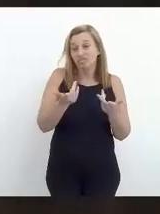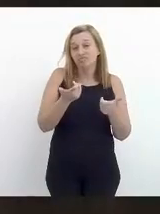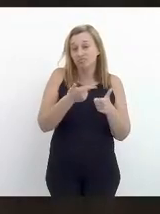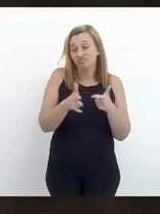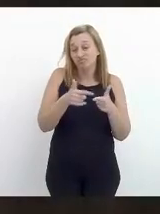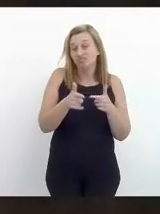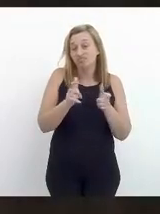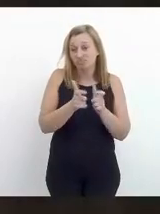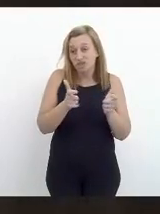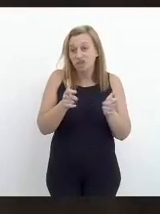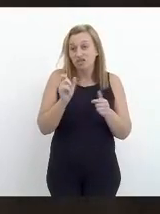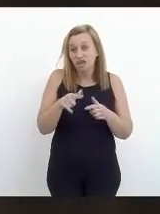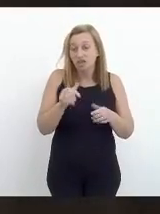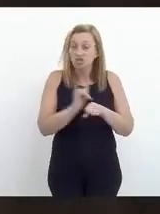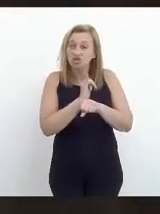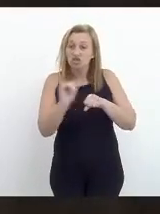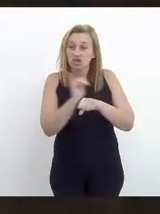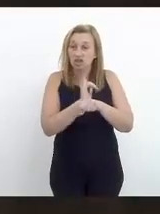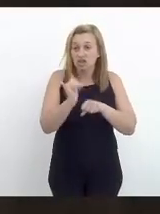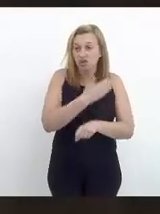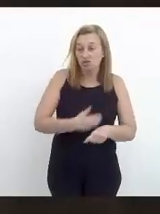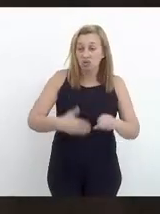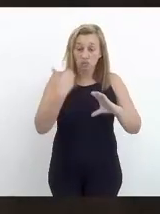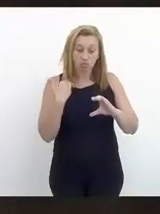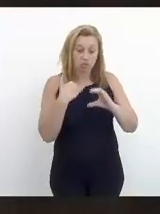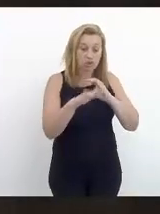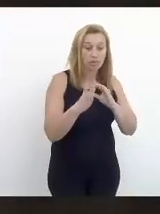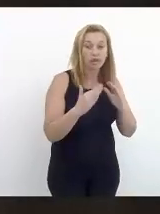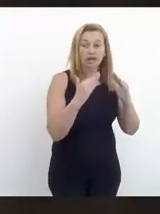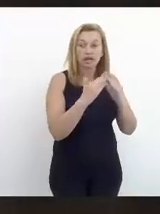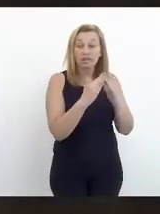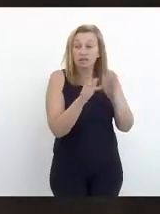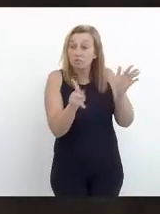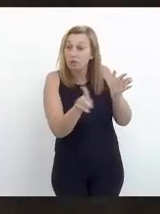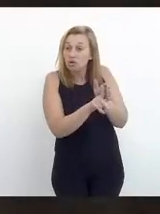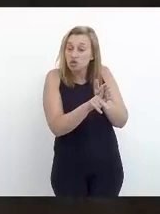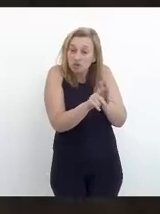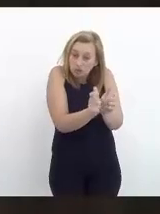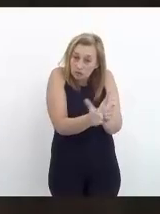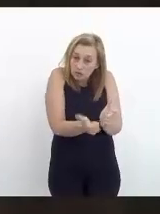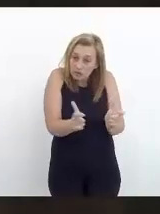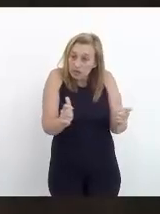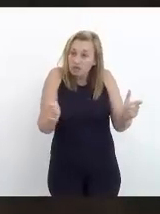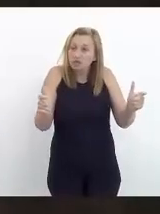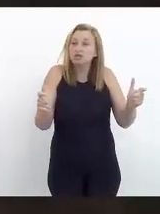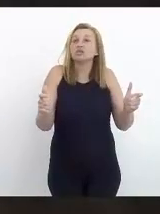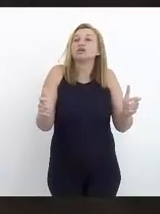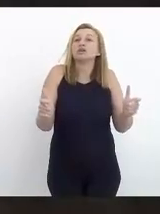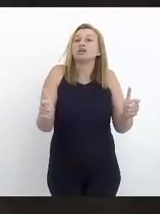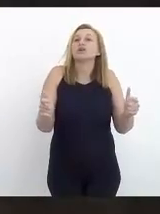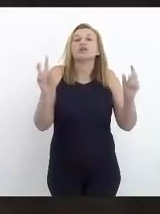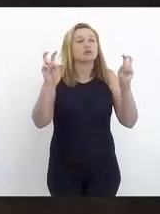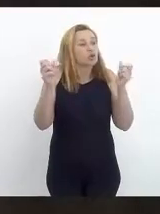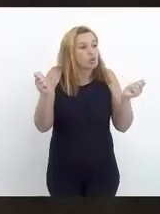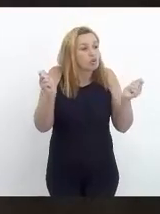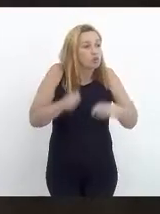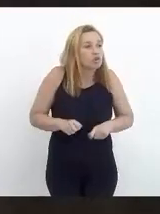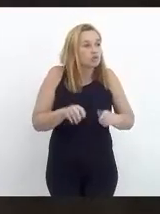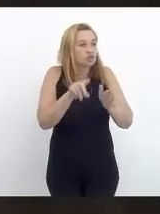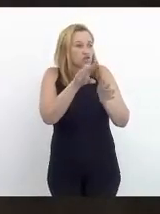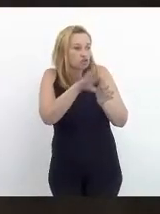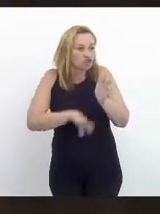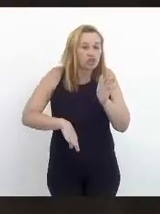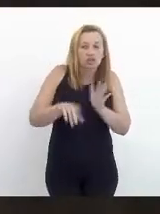né? Inclusive porque a estratégia do governo foi mandar para casa projetos muito amplos no que diz respeito à possibilidade de retirada